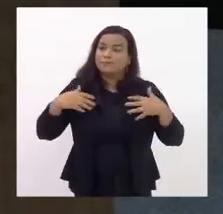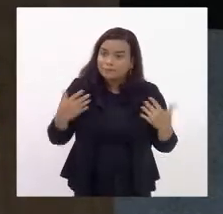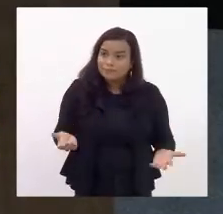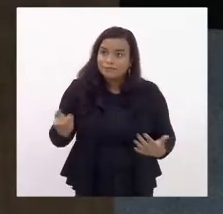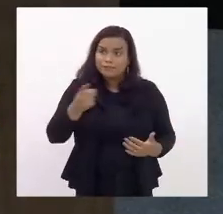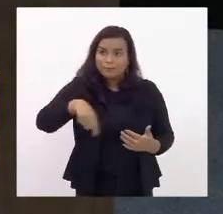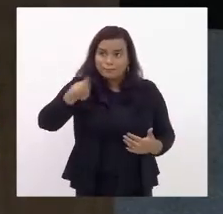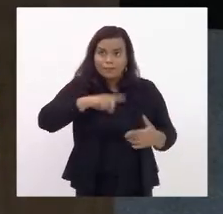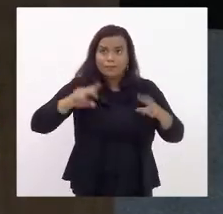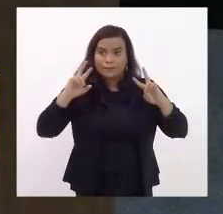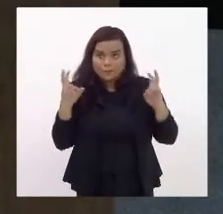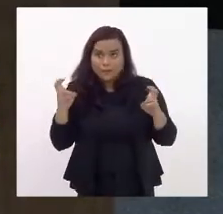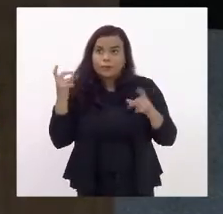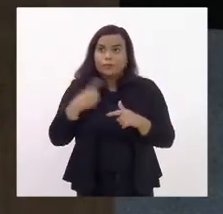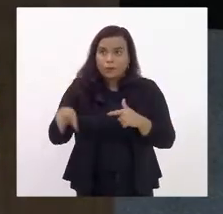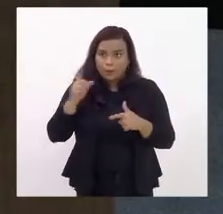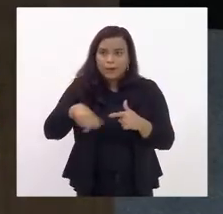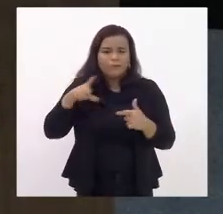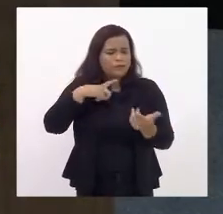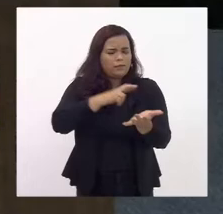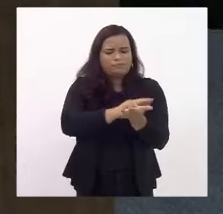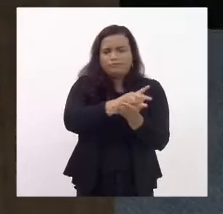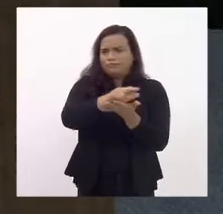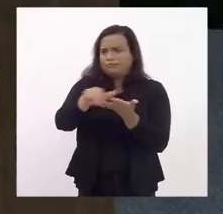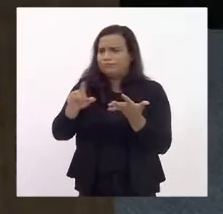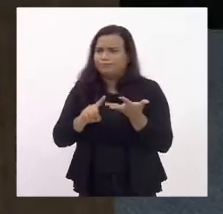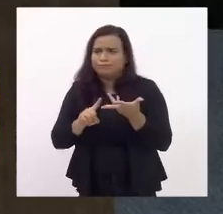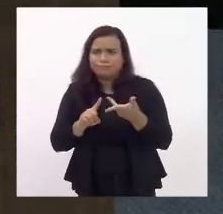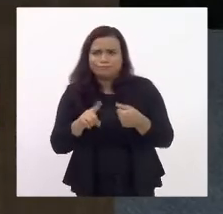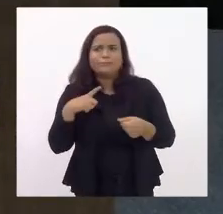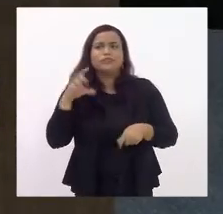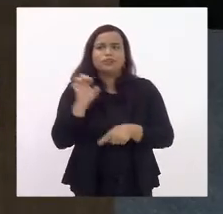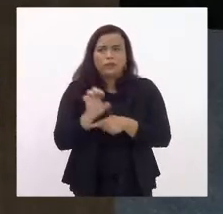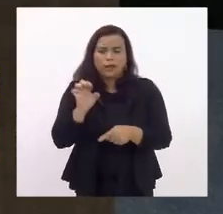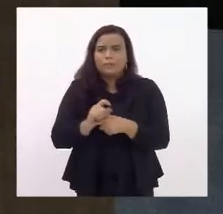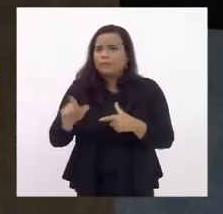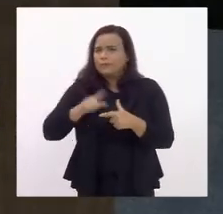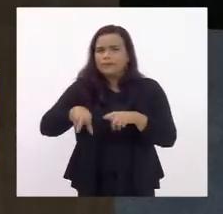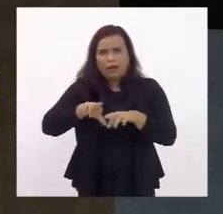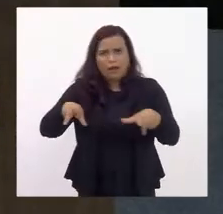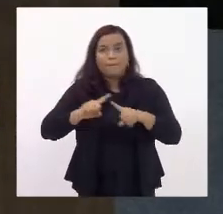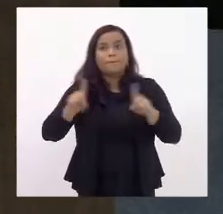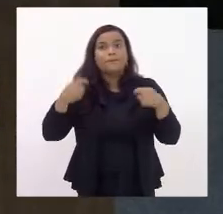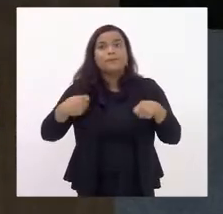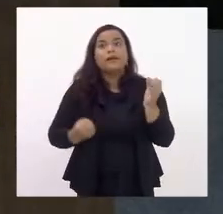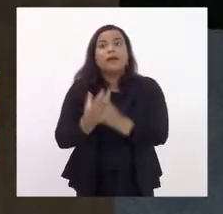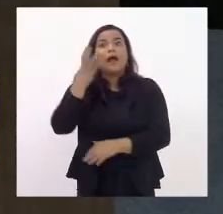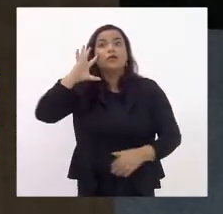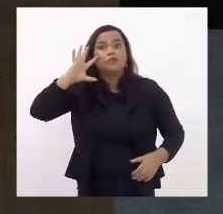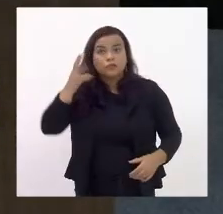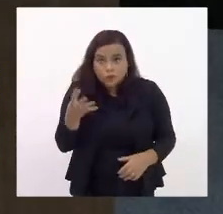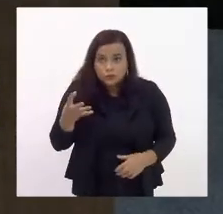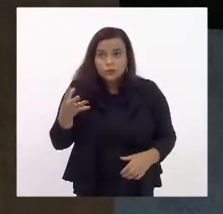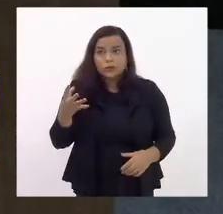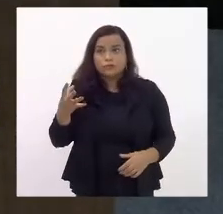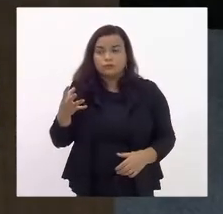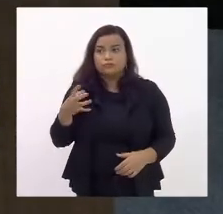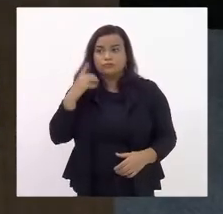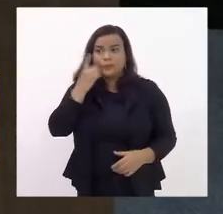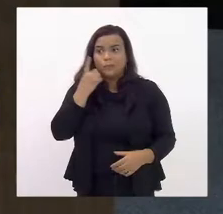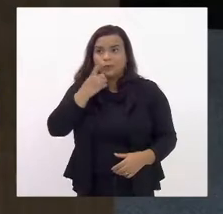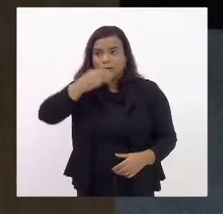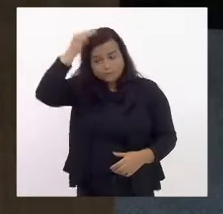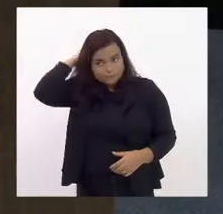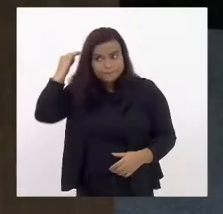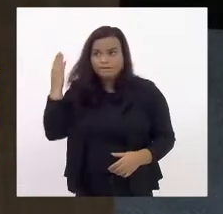questões, problemas, temos muitos no Estado, mas precisamos construir soluções, deputado Márcio Pacheco.